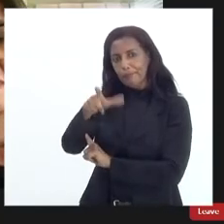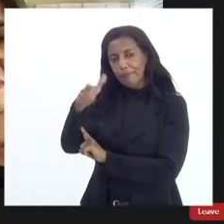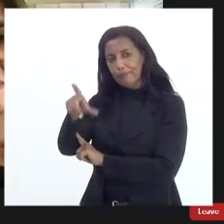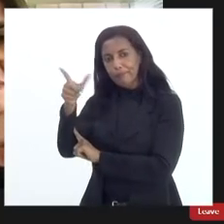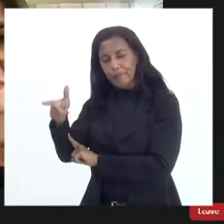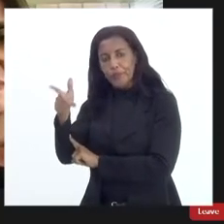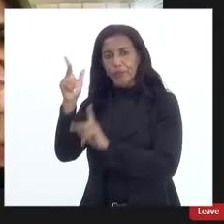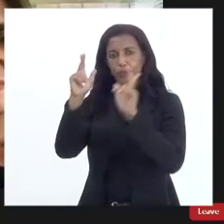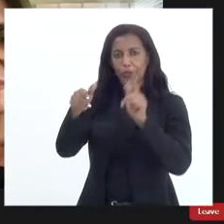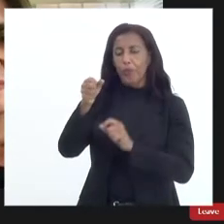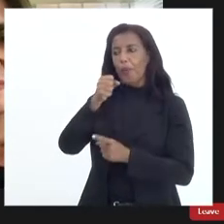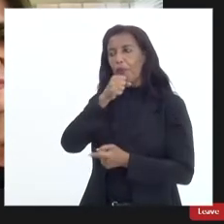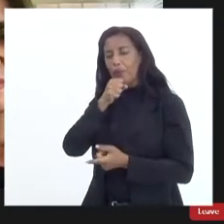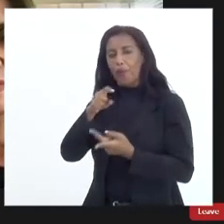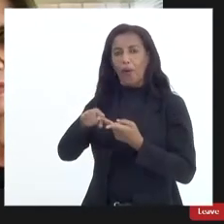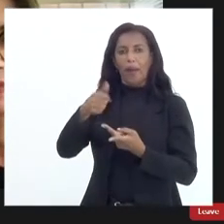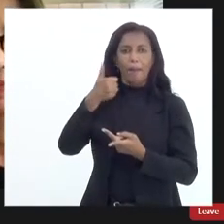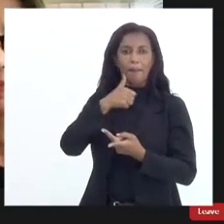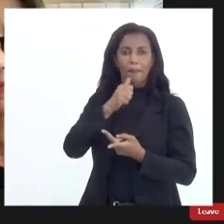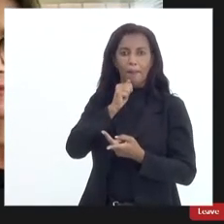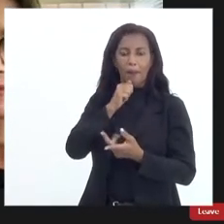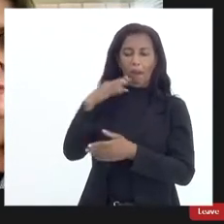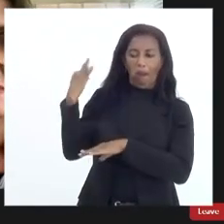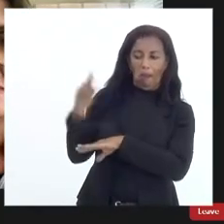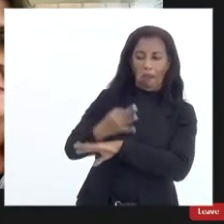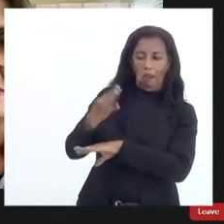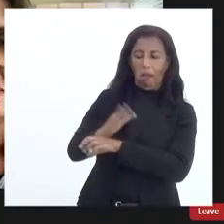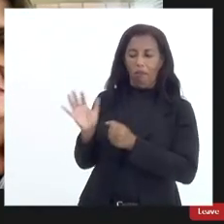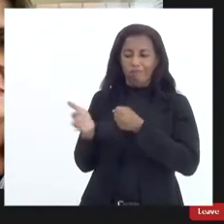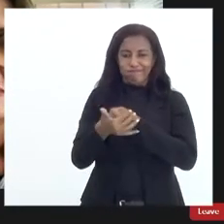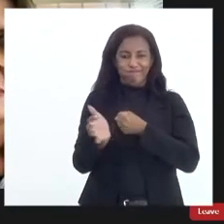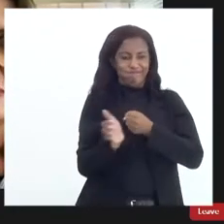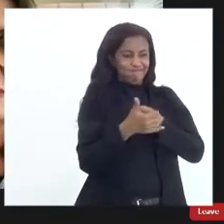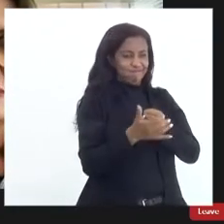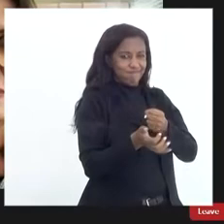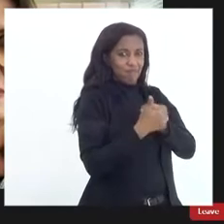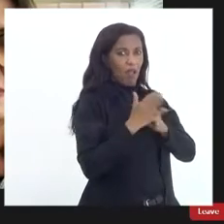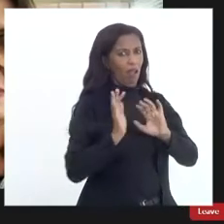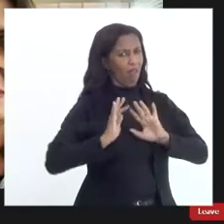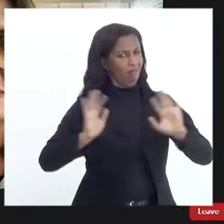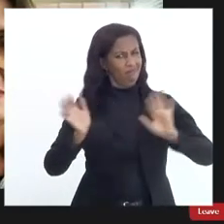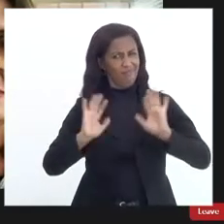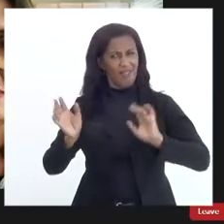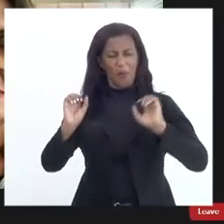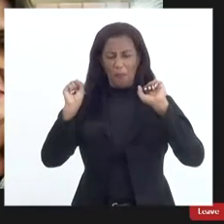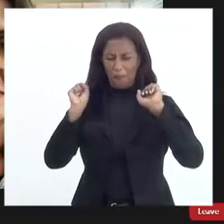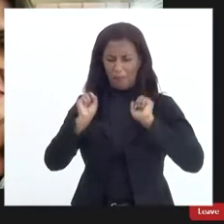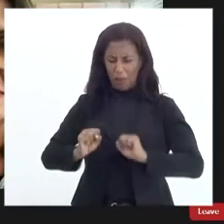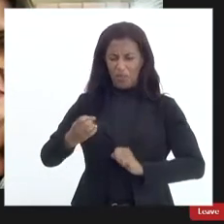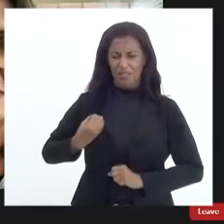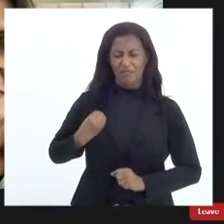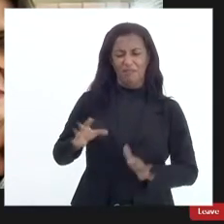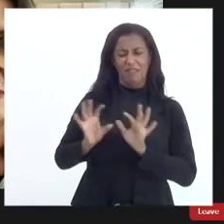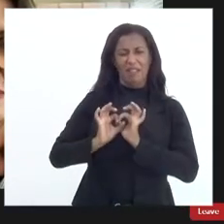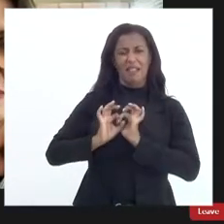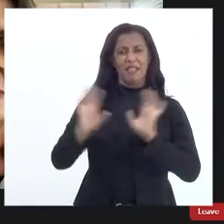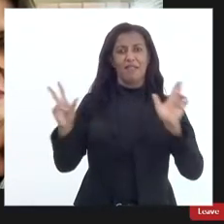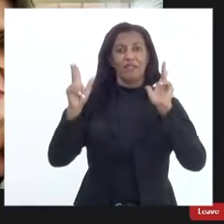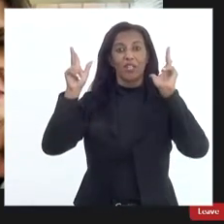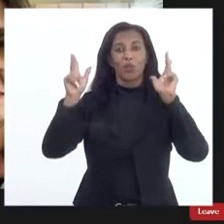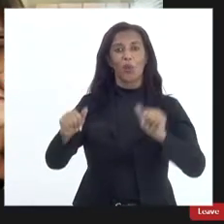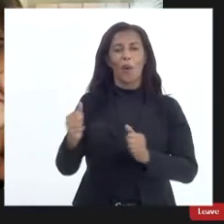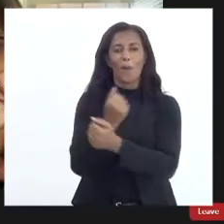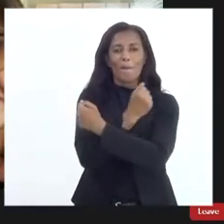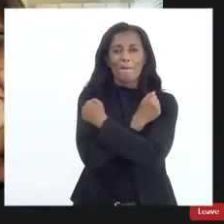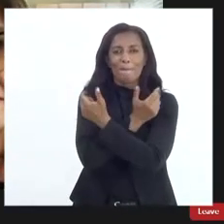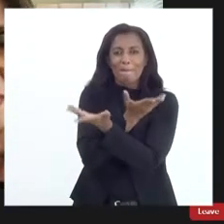da sua avó, da sua mãe, de o tempo todo ter que estar resistindo, estar se escondendo, né, e possa viver uma sociedade livre como a nossa aqui. Um abraço